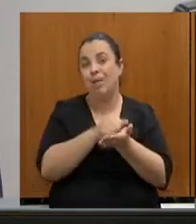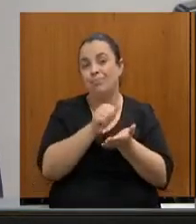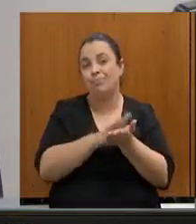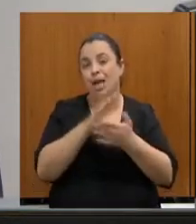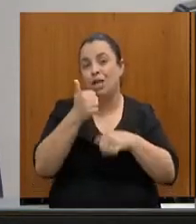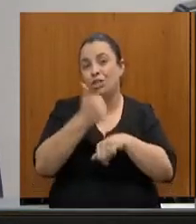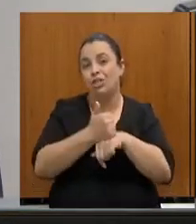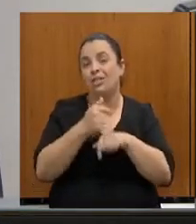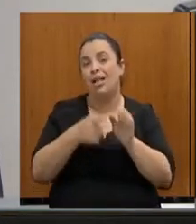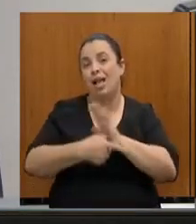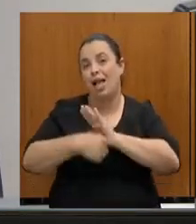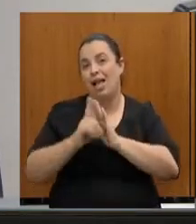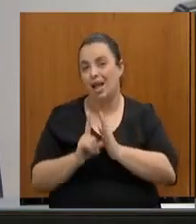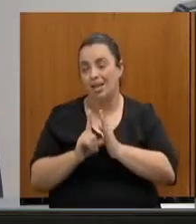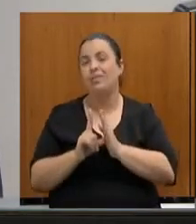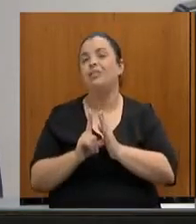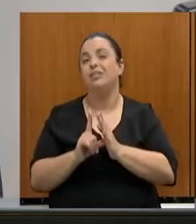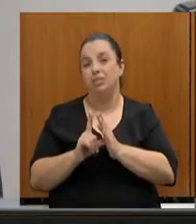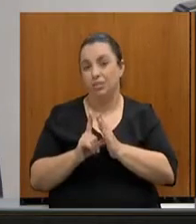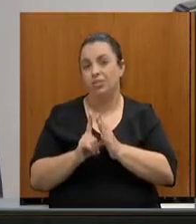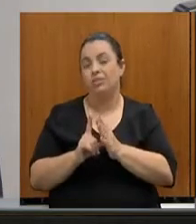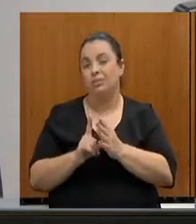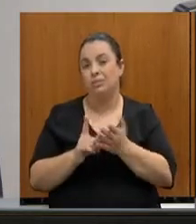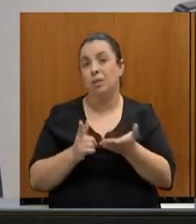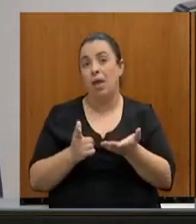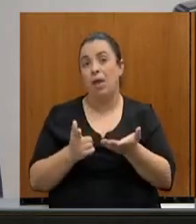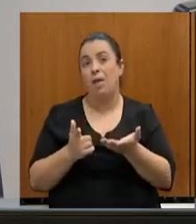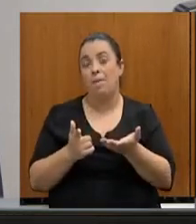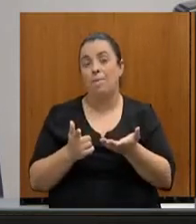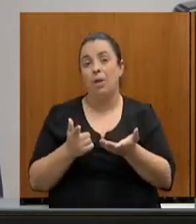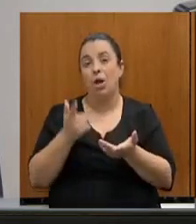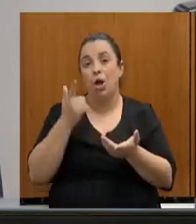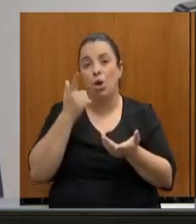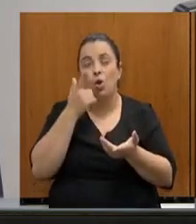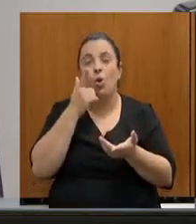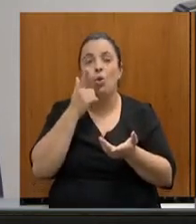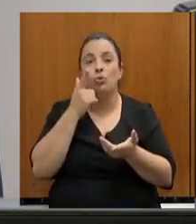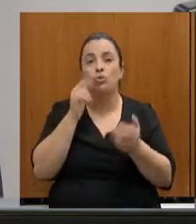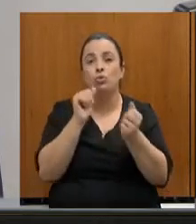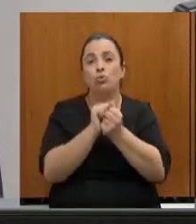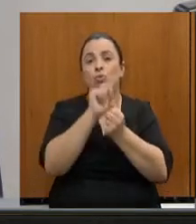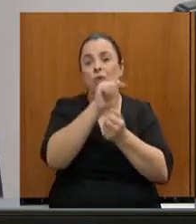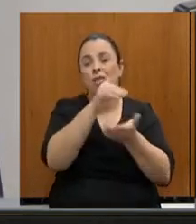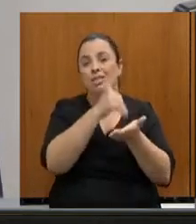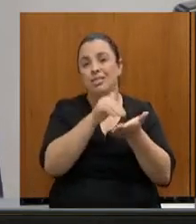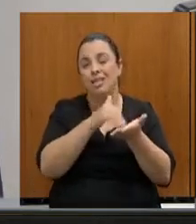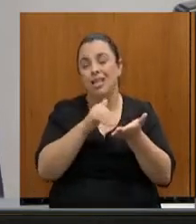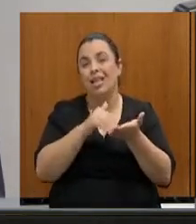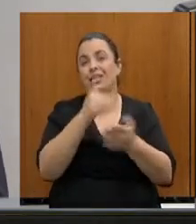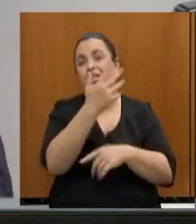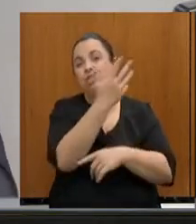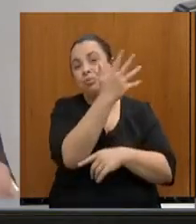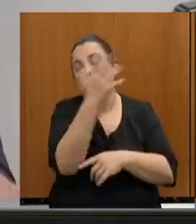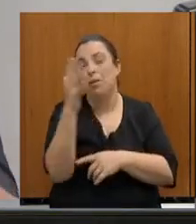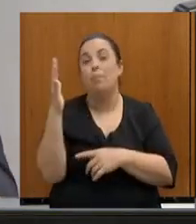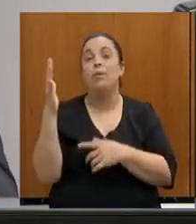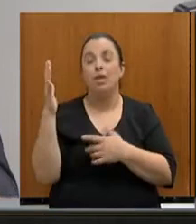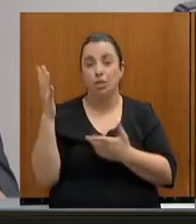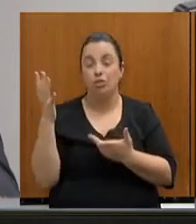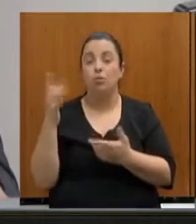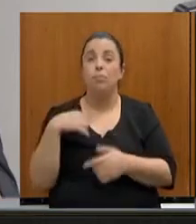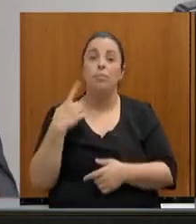disponibilizado sair com antecipação para a Secretaria de Meio Ambiente para que